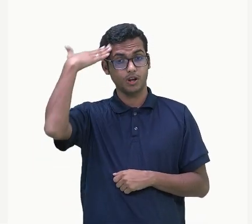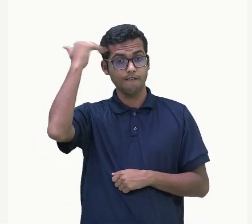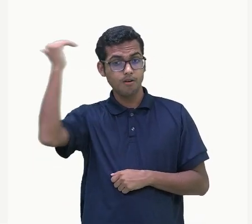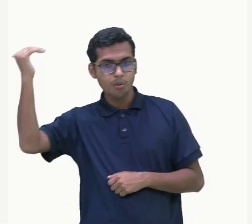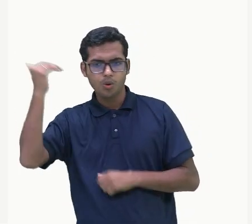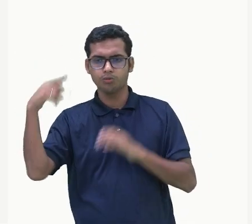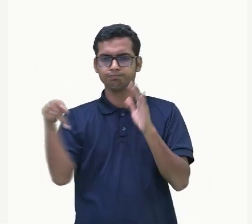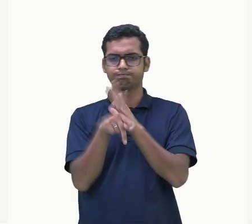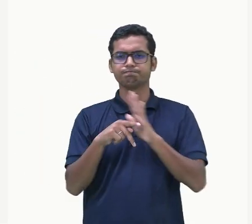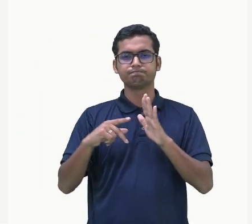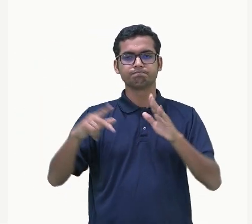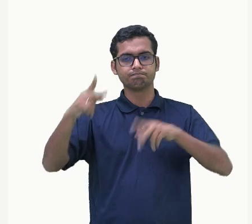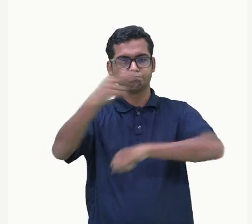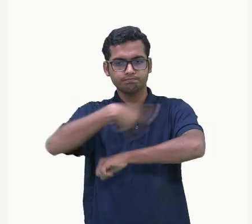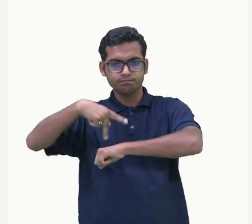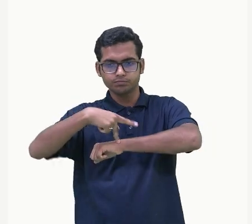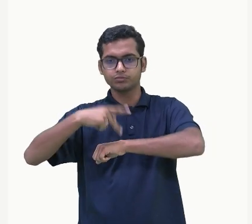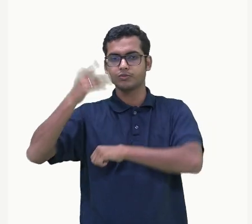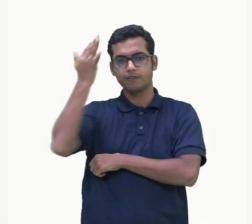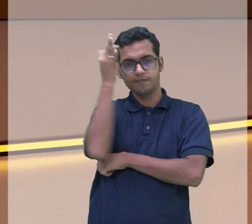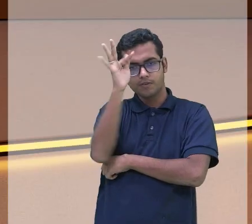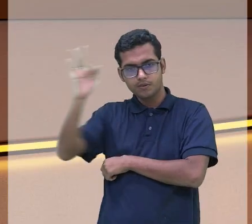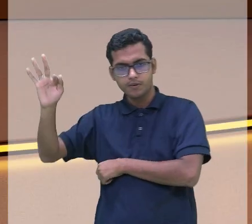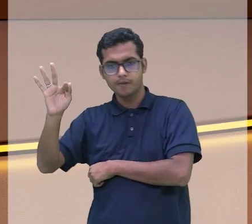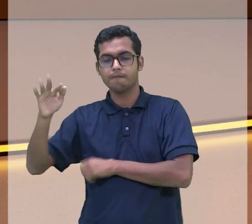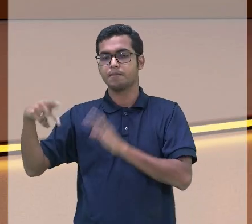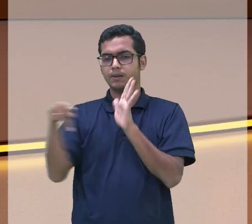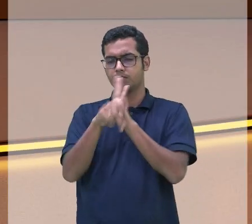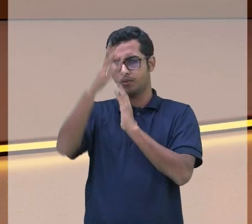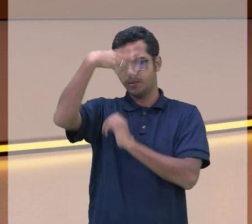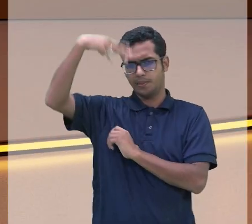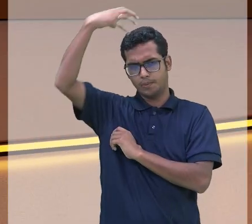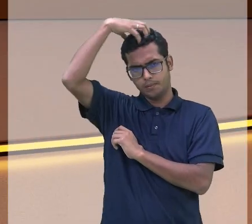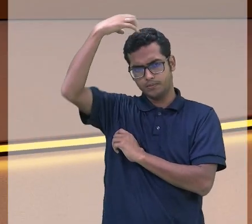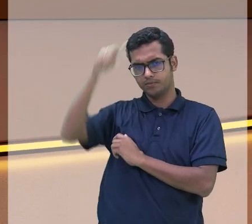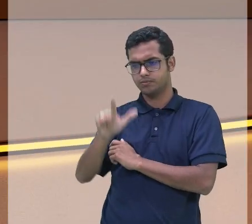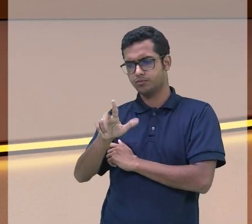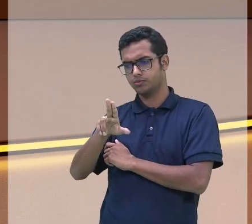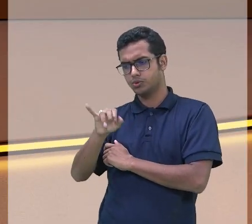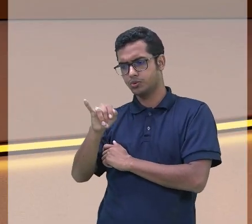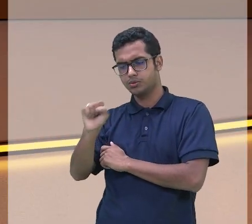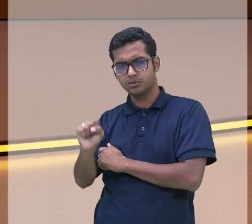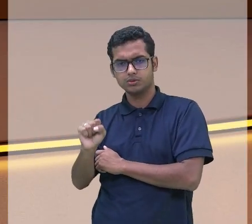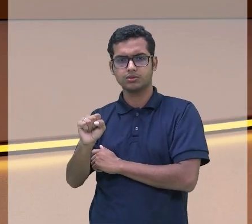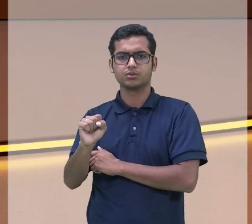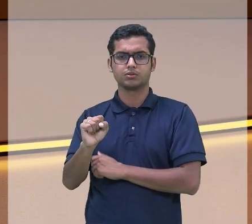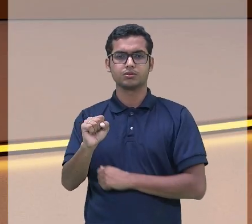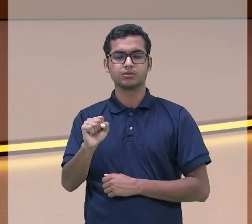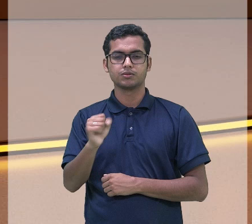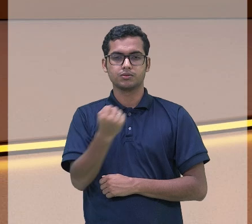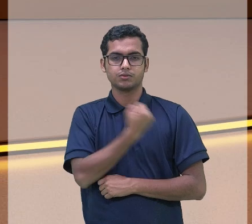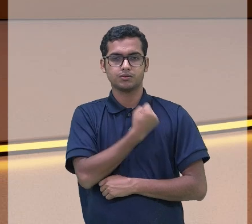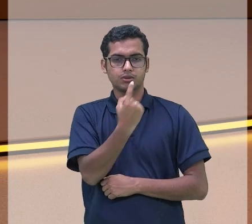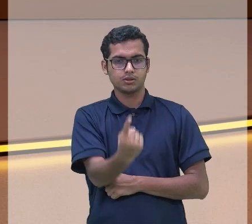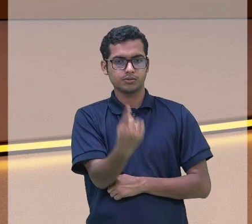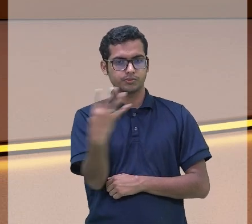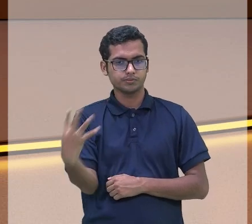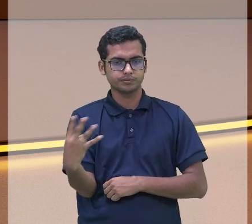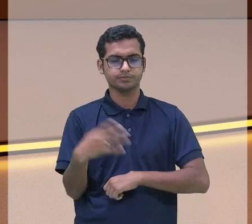França naquele momento, que era o Luís XIV, um dos Luíses famosos ali como